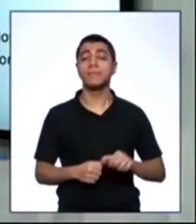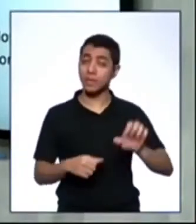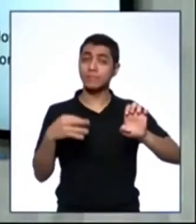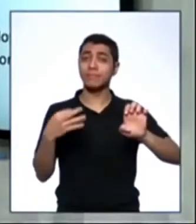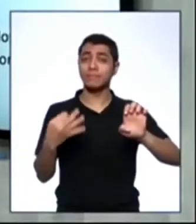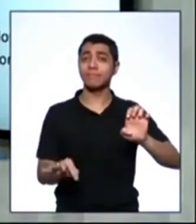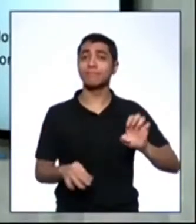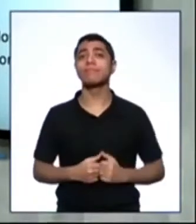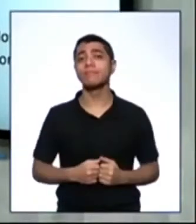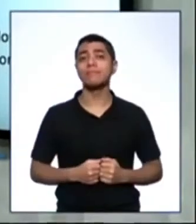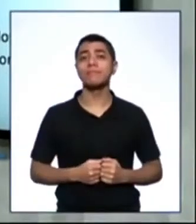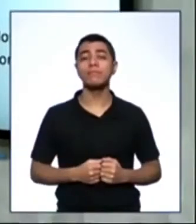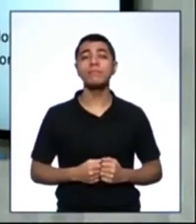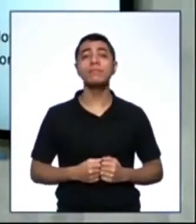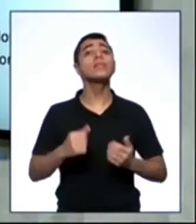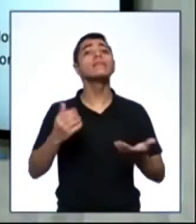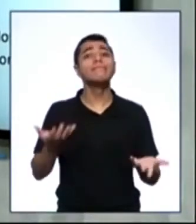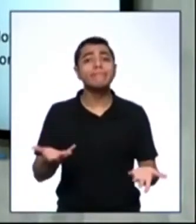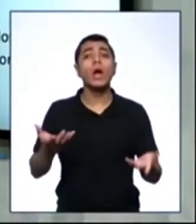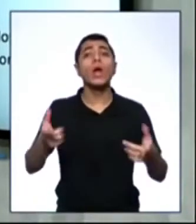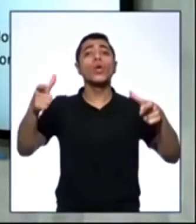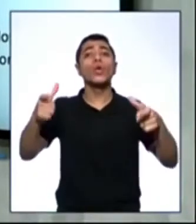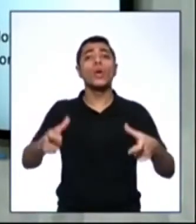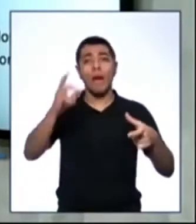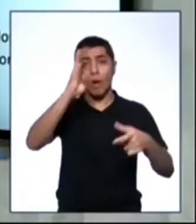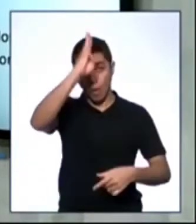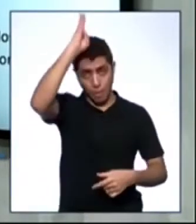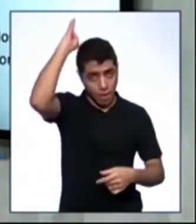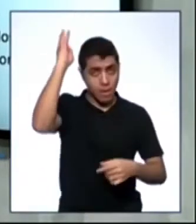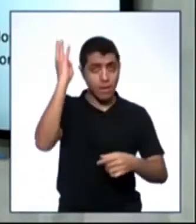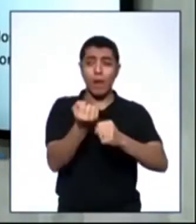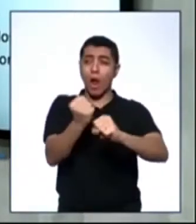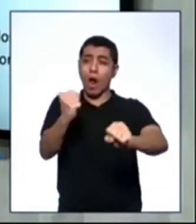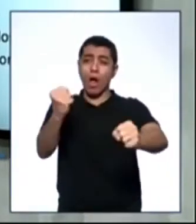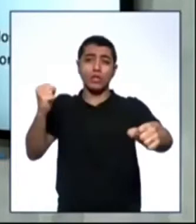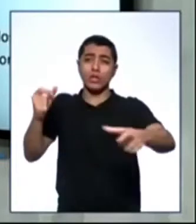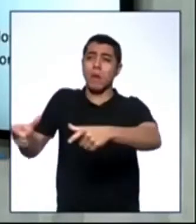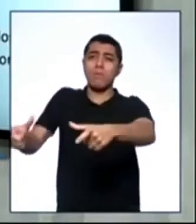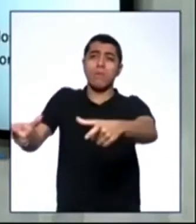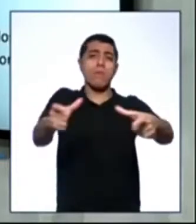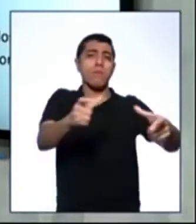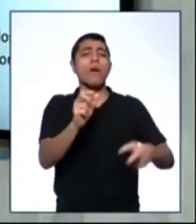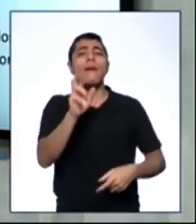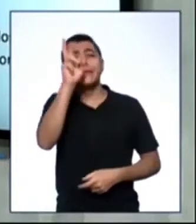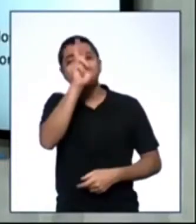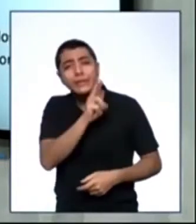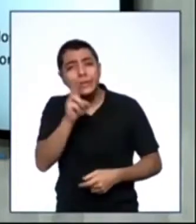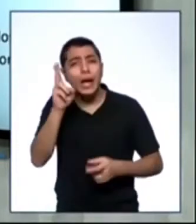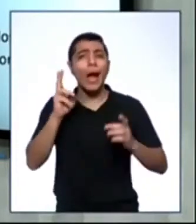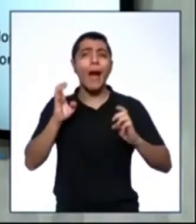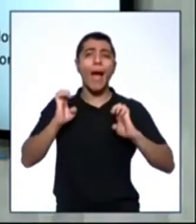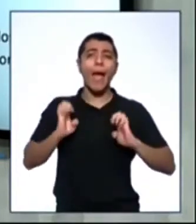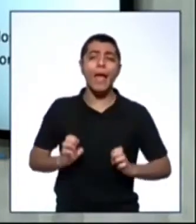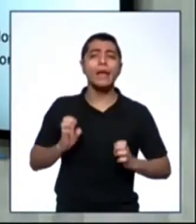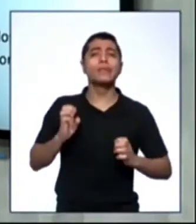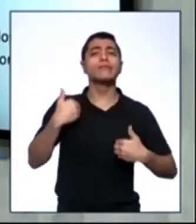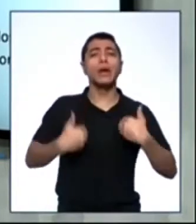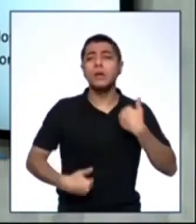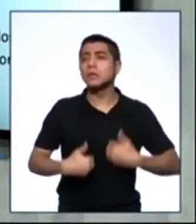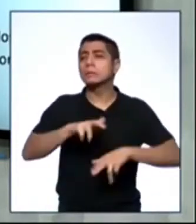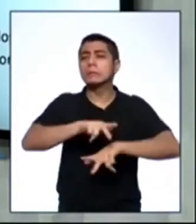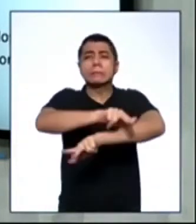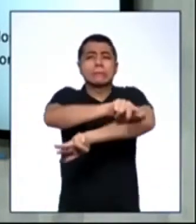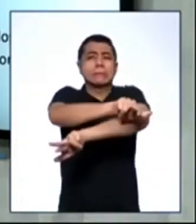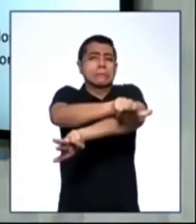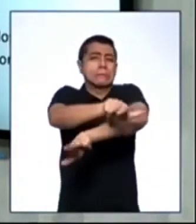lugar extremamente gigantesco, com uma pluralidade cultural, étnica, natural. Você percebe? É nisso que o Enem